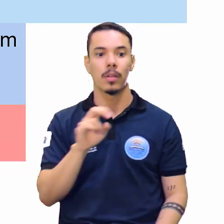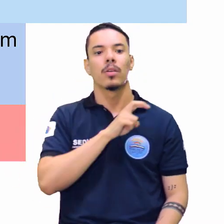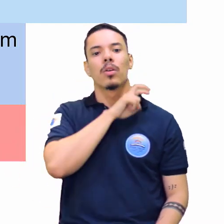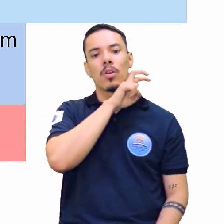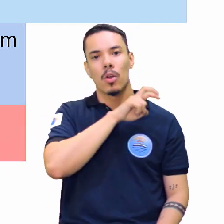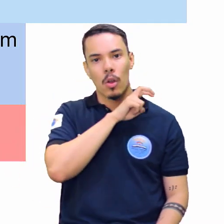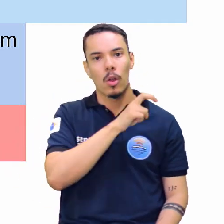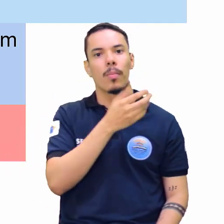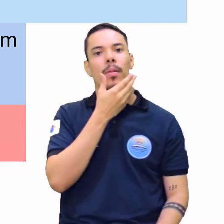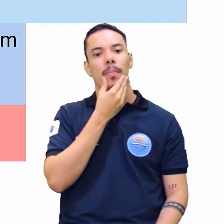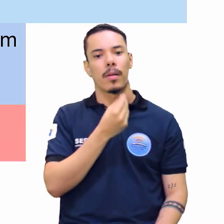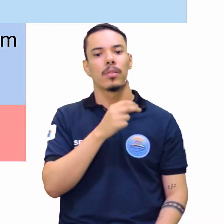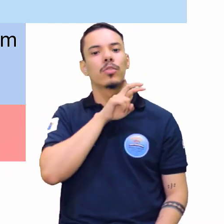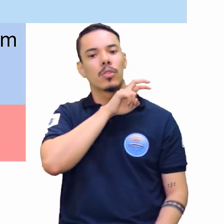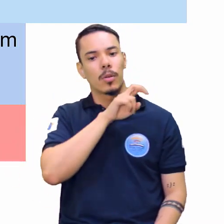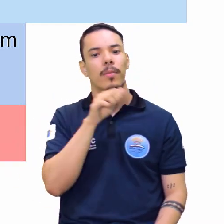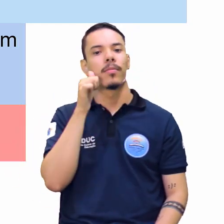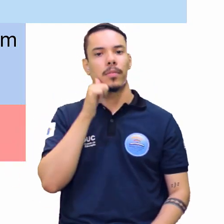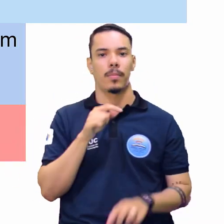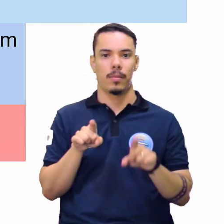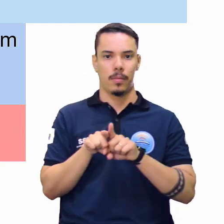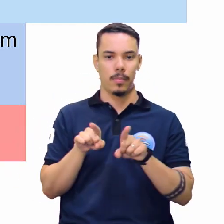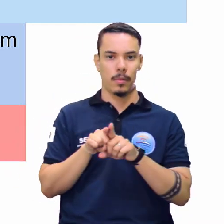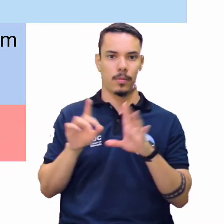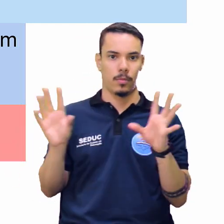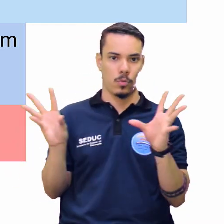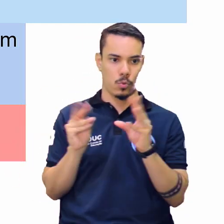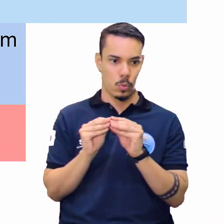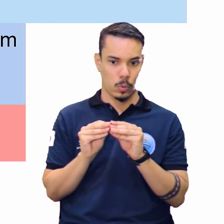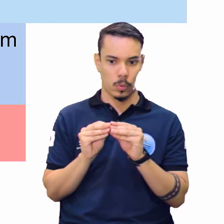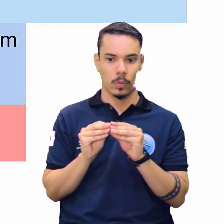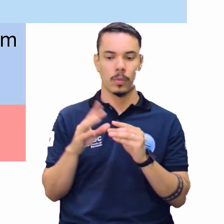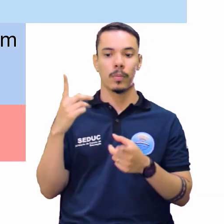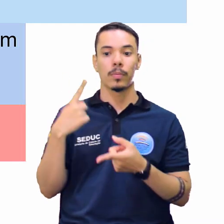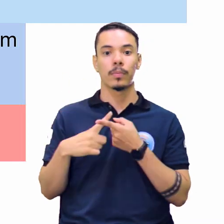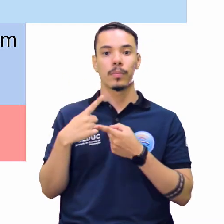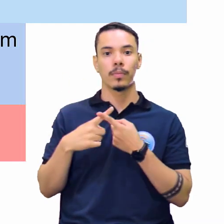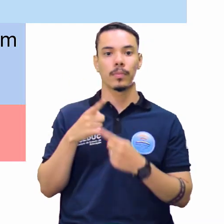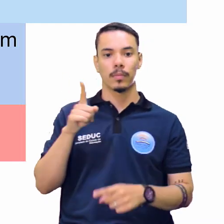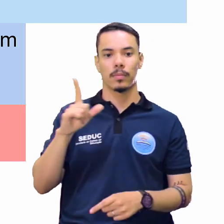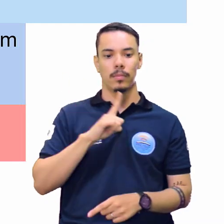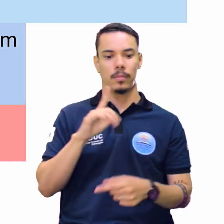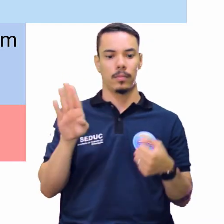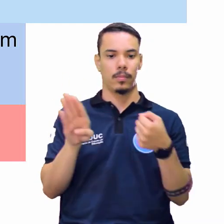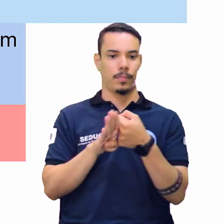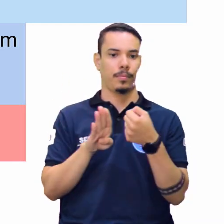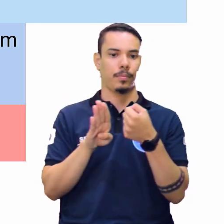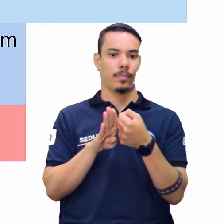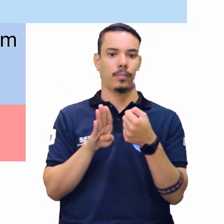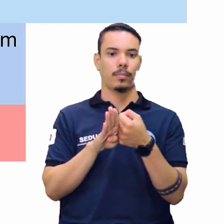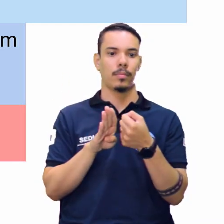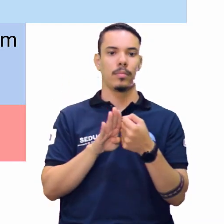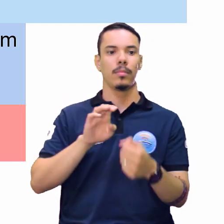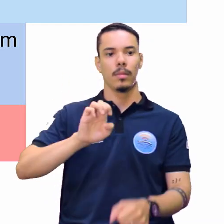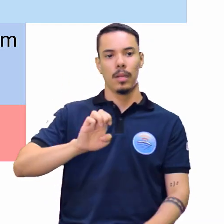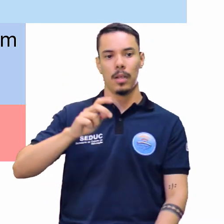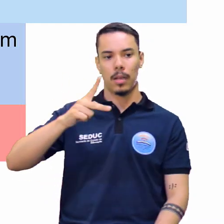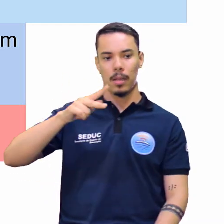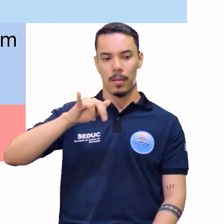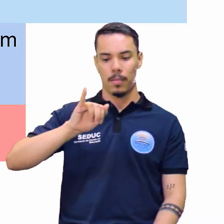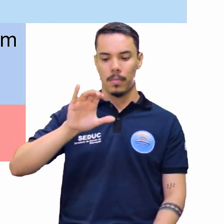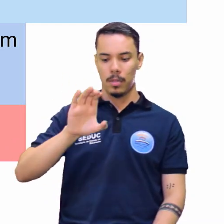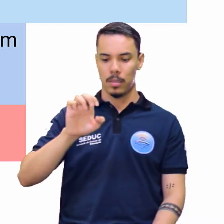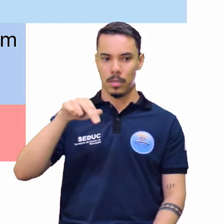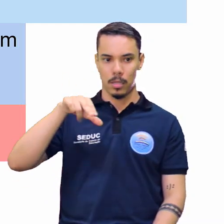a cobra macho a cobra fêmea porque aqui eu tenho um substantivo epiceno que